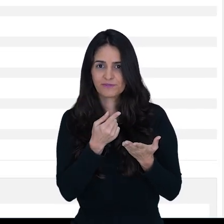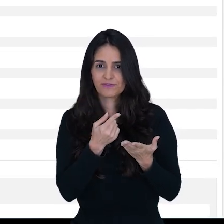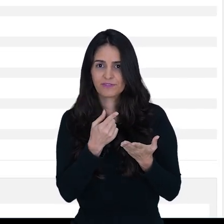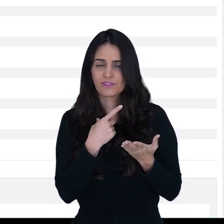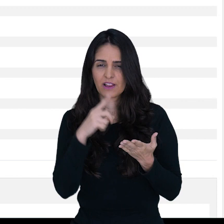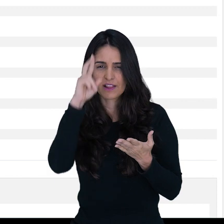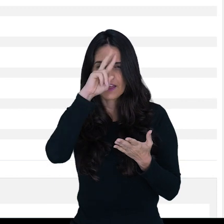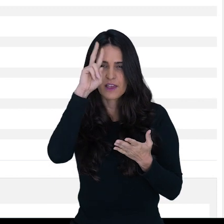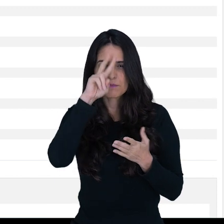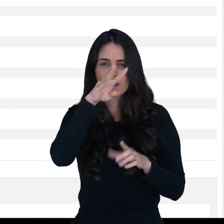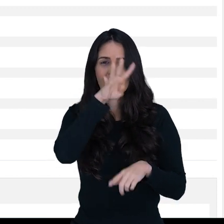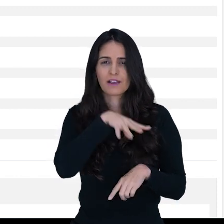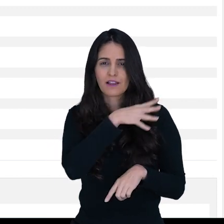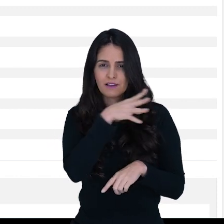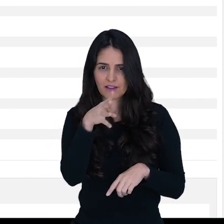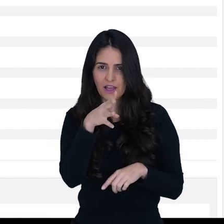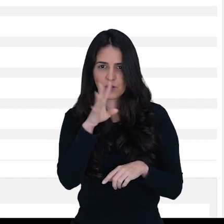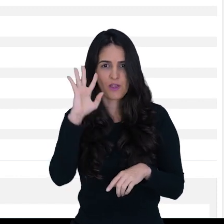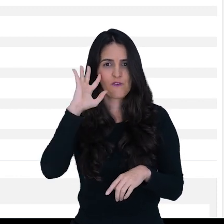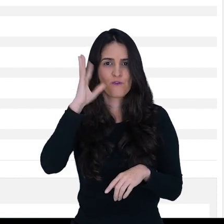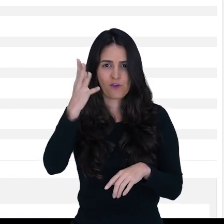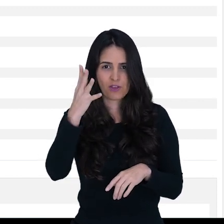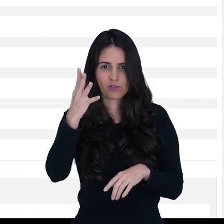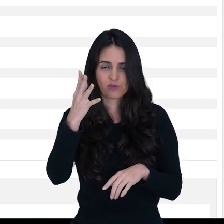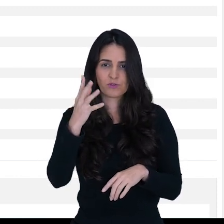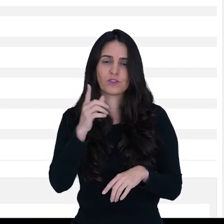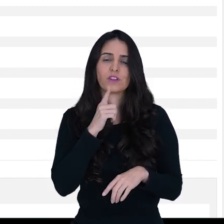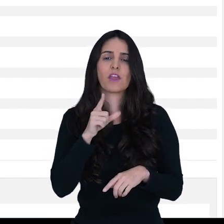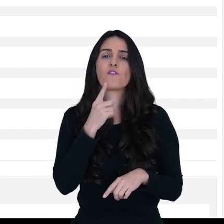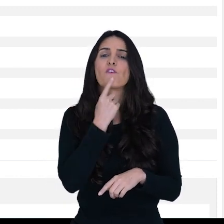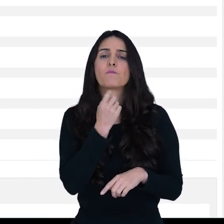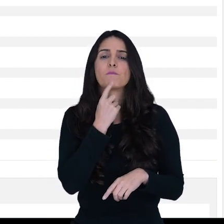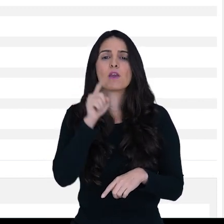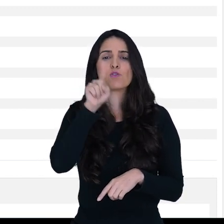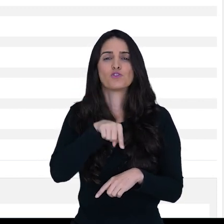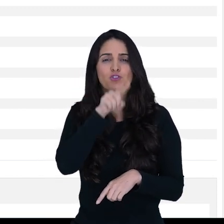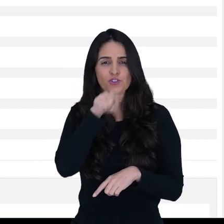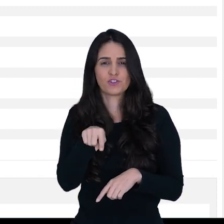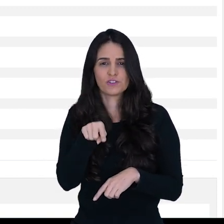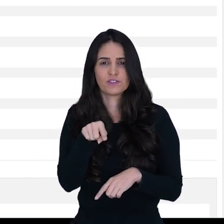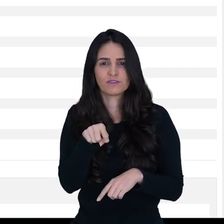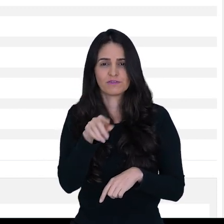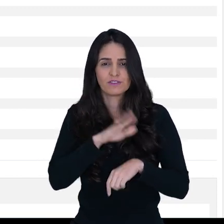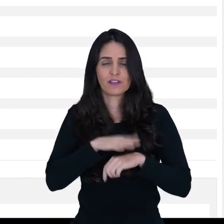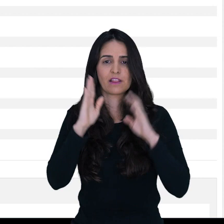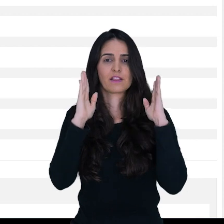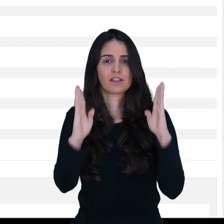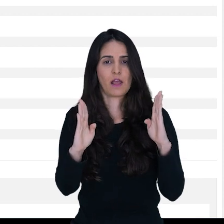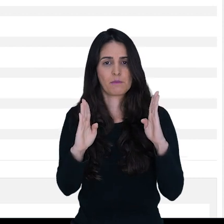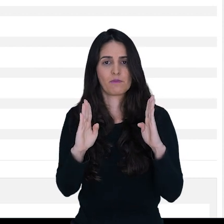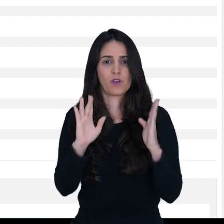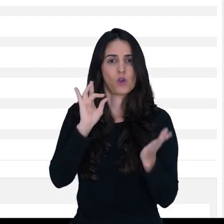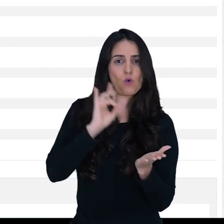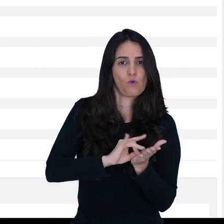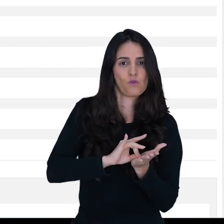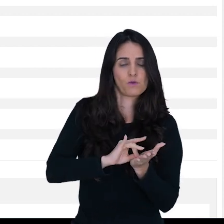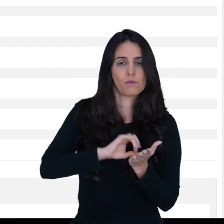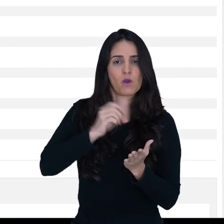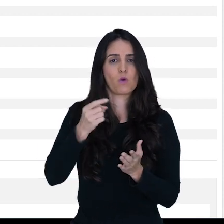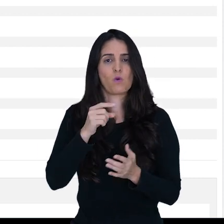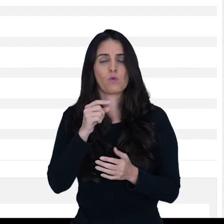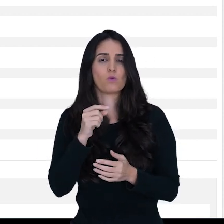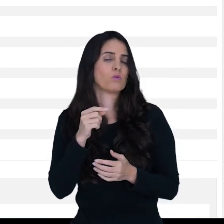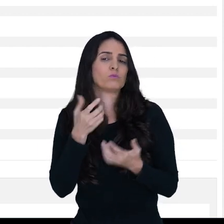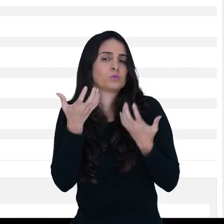aqui você vai ver ó o que a gente desmarcou de calendário de eventos você vê que tem um x vermelho nessa etapa de confirmação